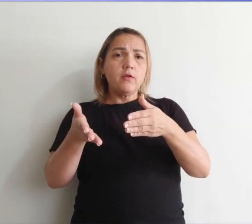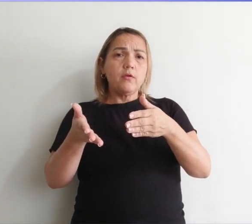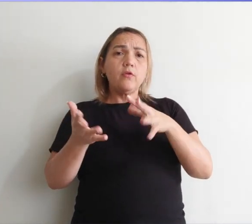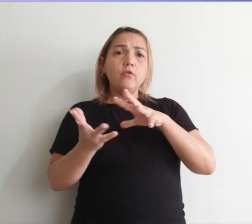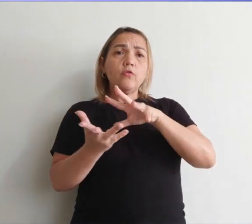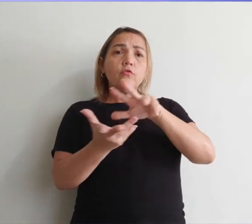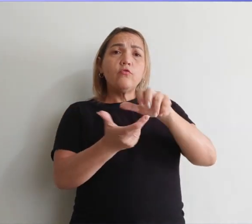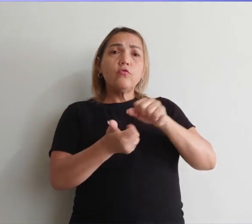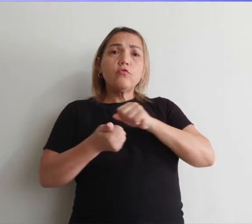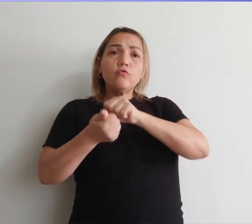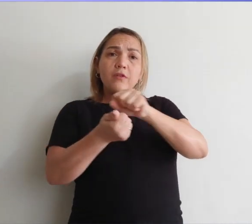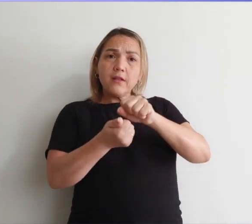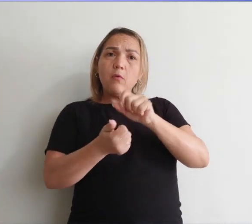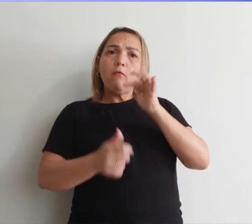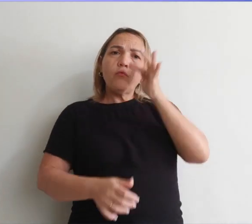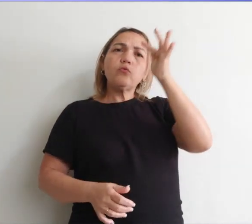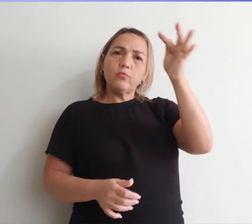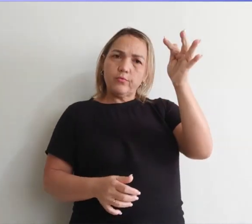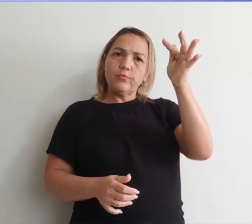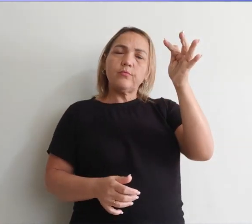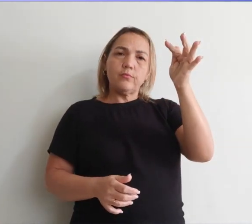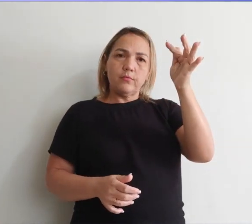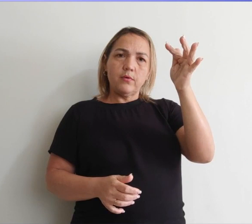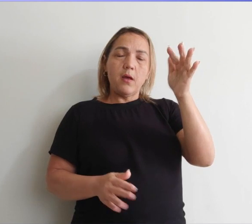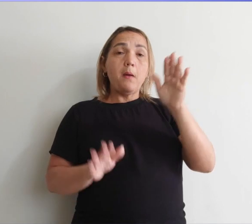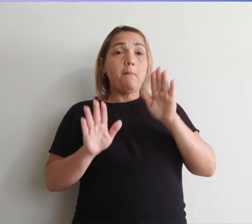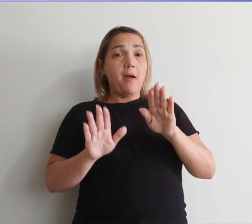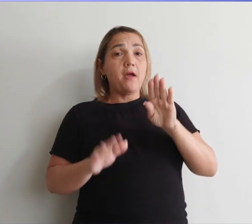de sustentabilidade, eu acho que é esse que é o futuro.